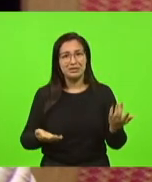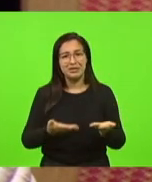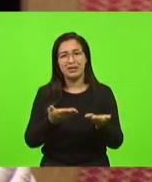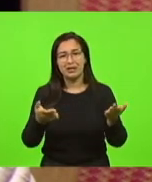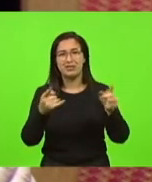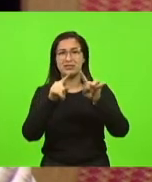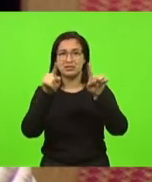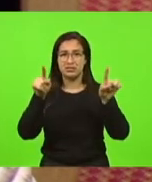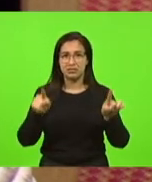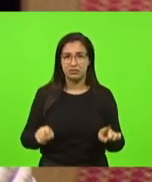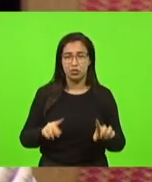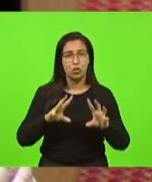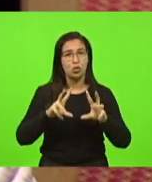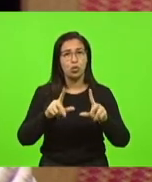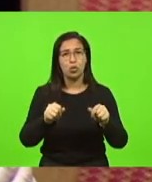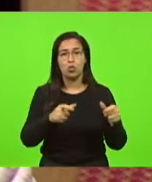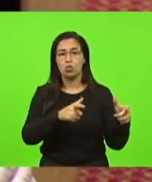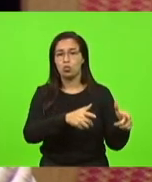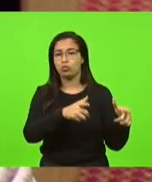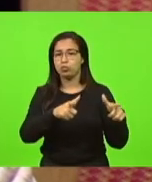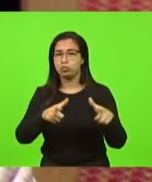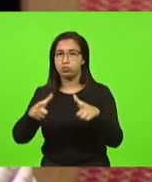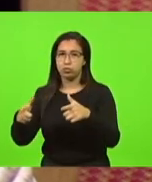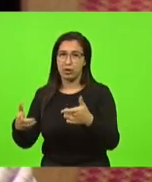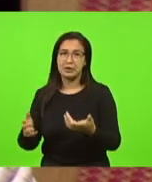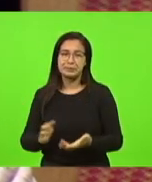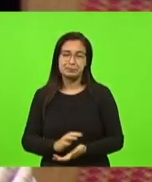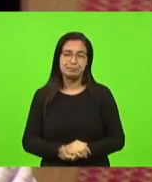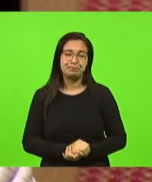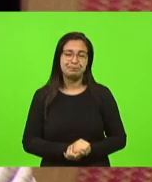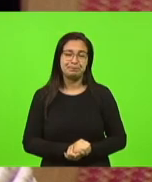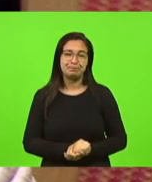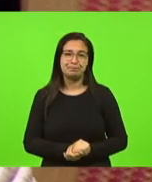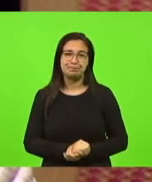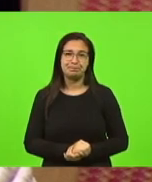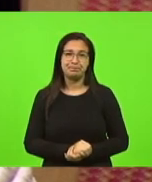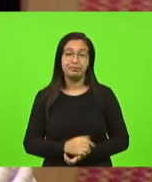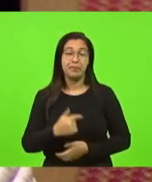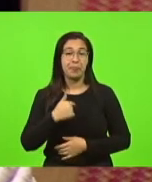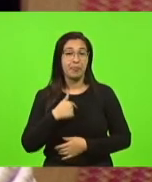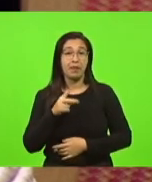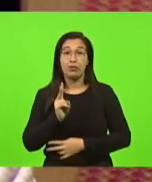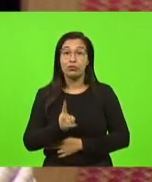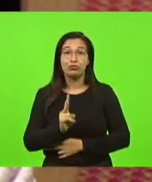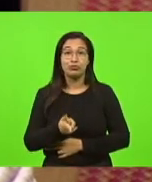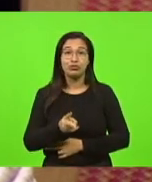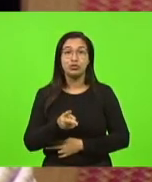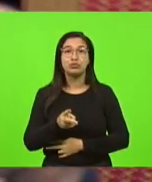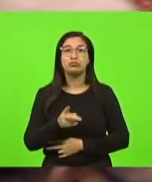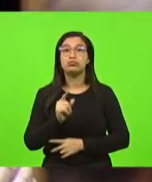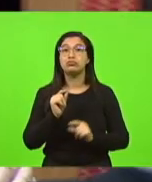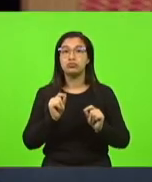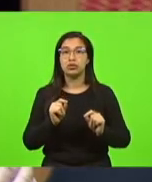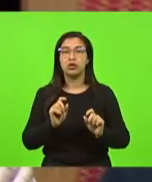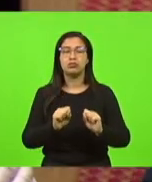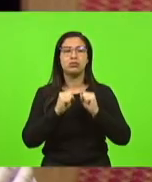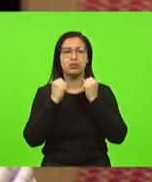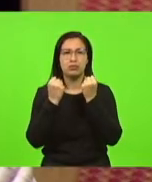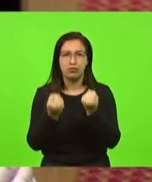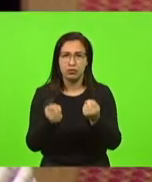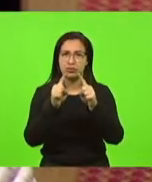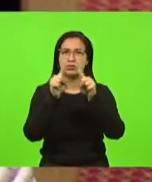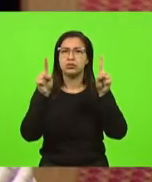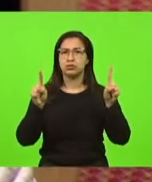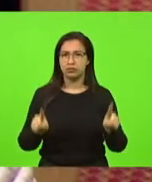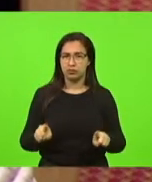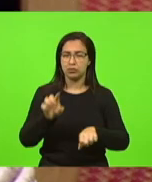servidores de todas essas áreas. Então, eu que sempre digo, sou um defensor dos servidores públicos